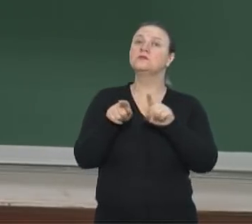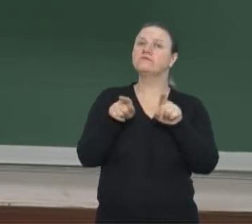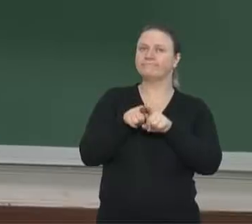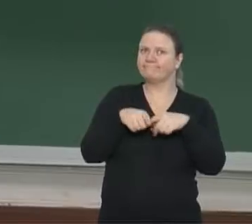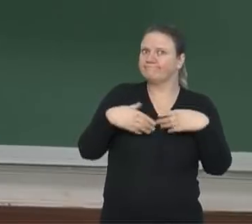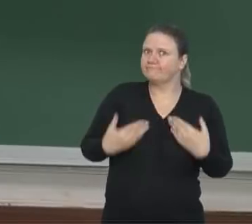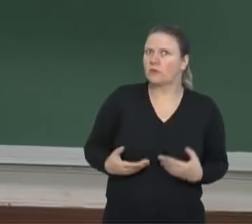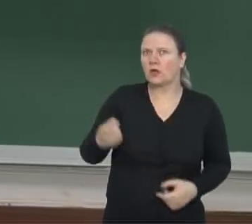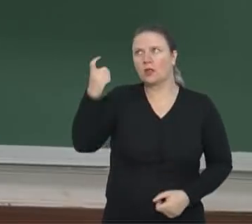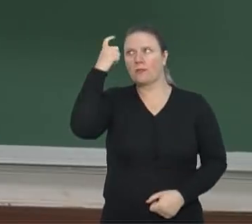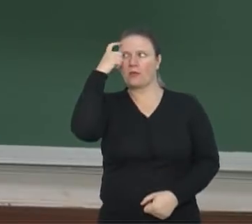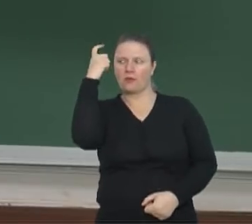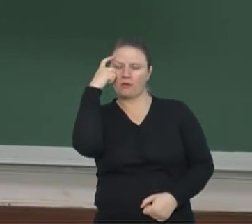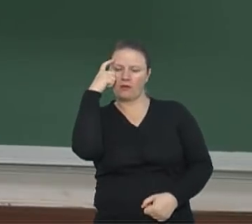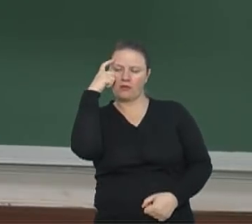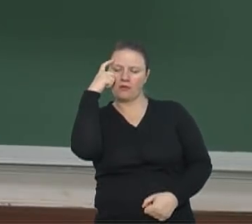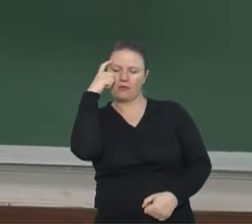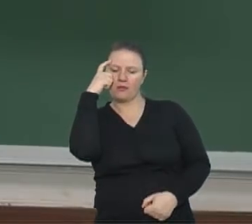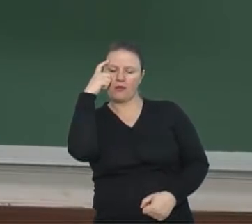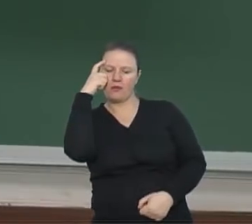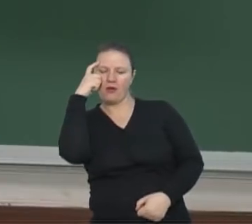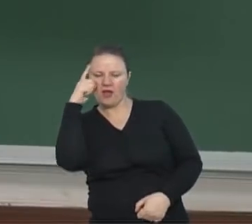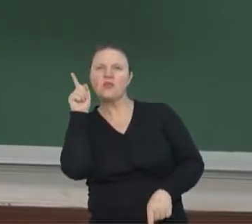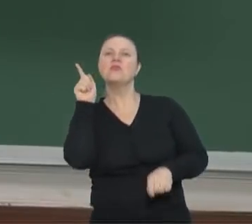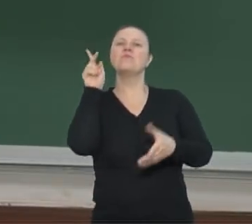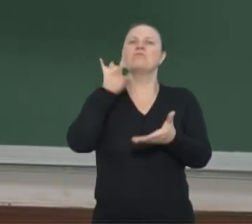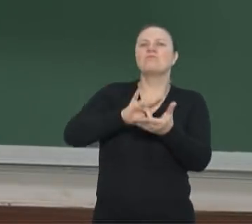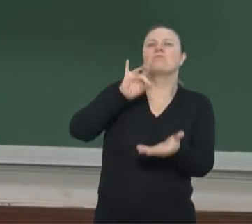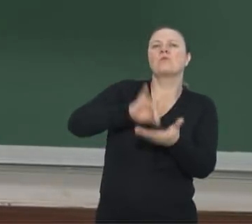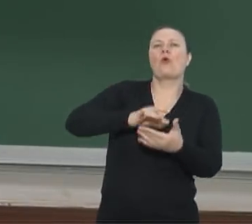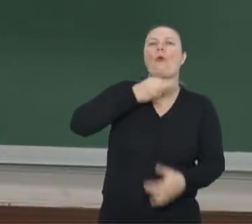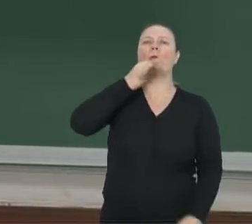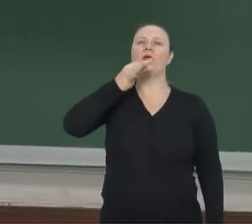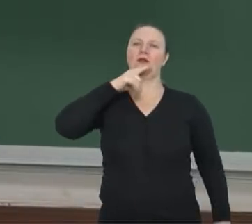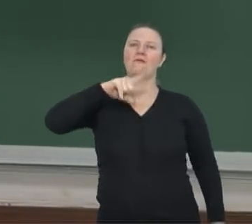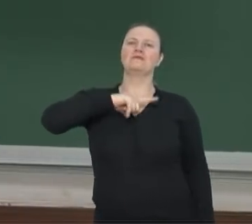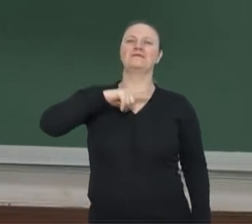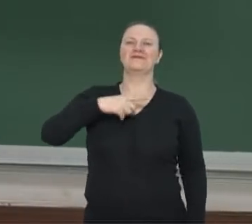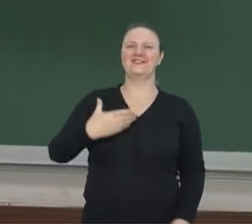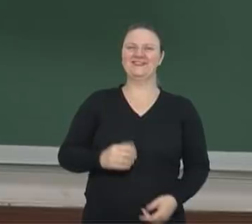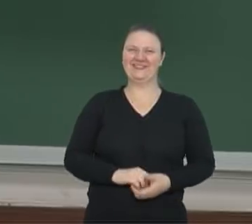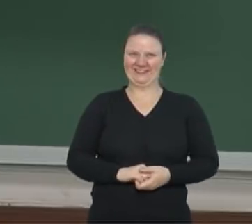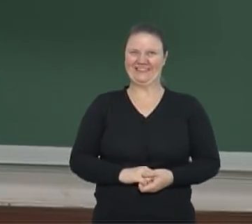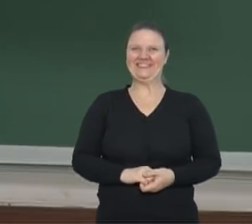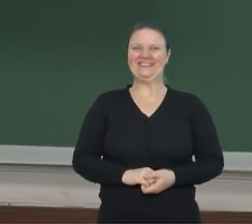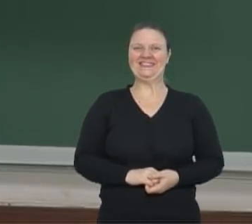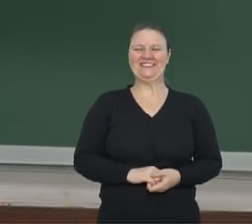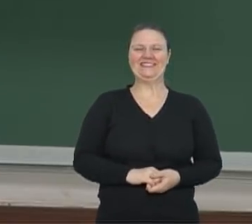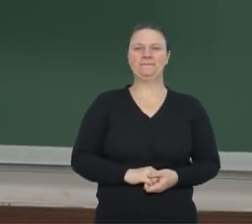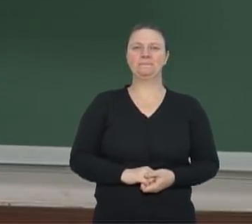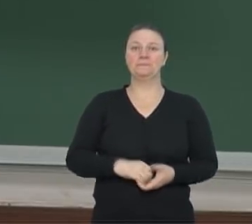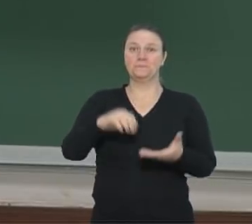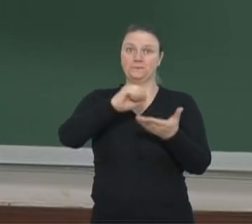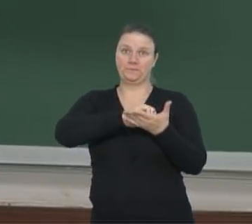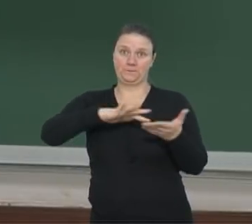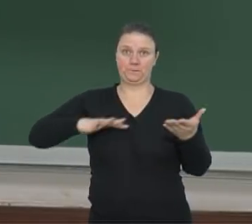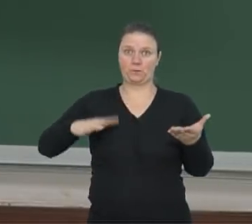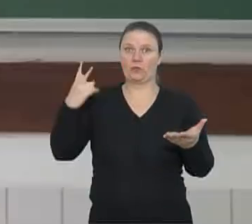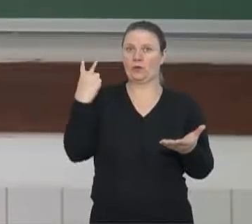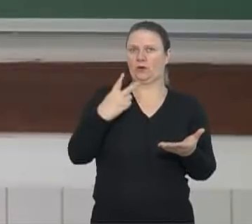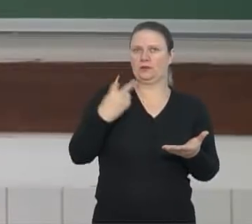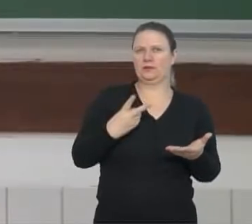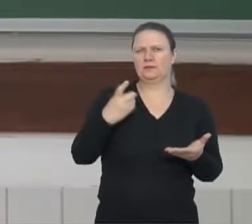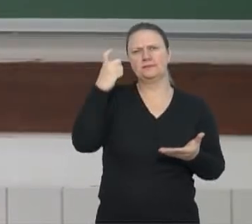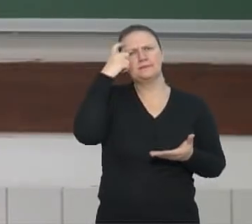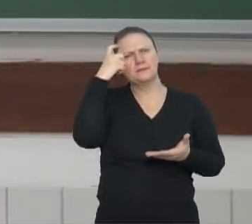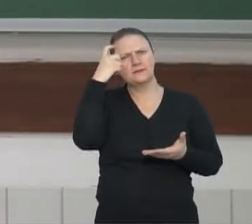ali. Penso, logo opino. Não é verdade? Muito bem. Atividade 2. Vamos pensar